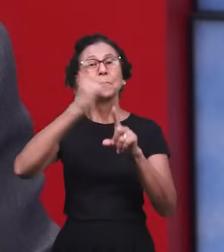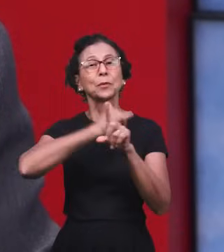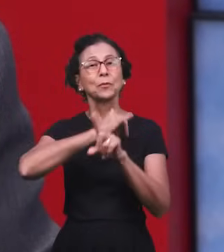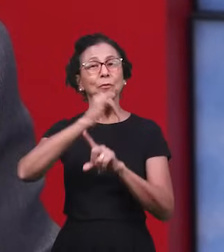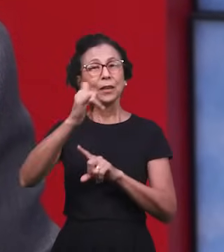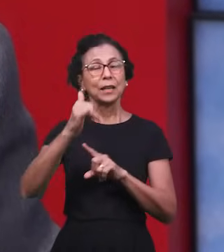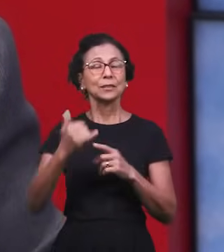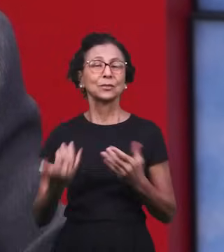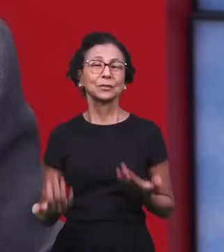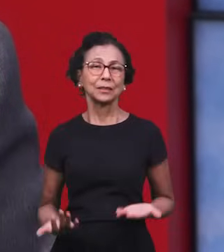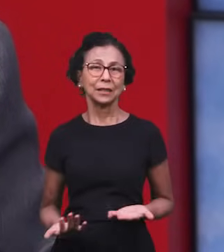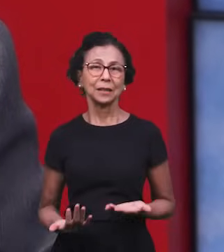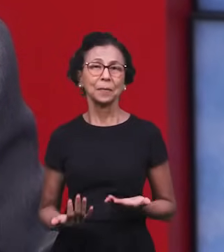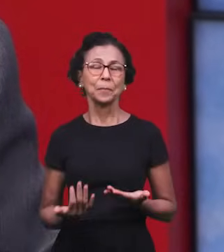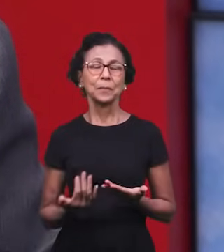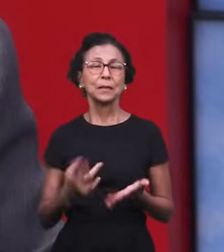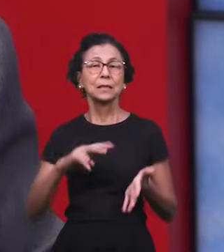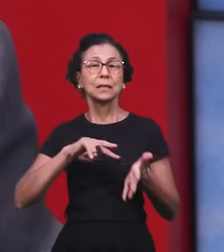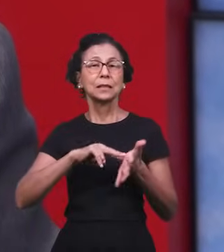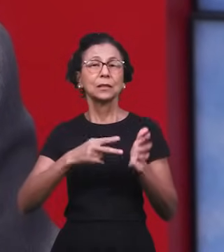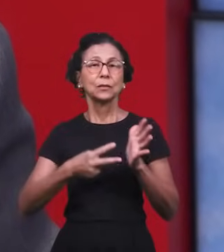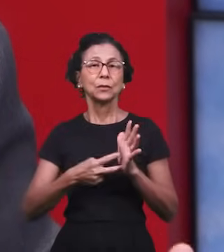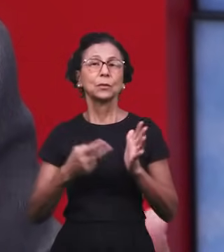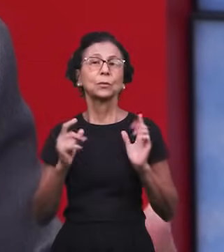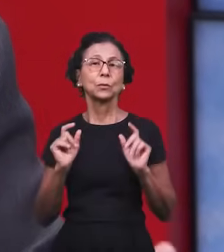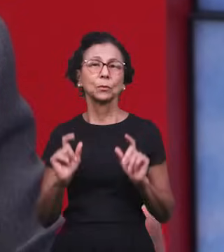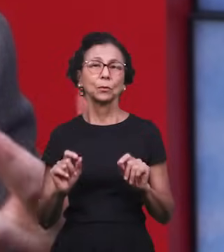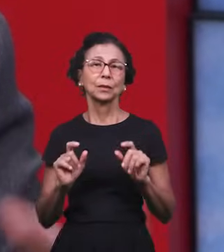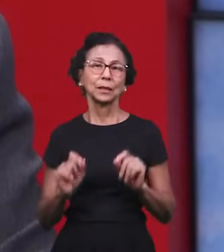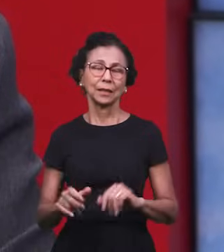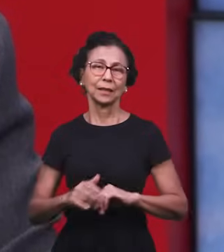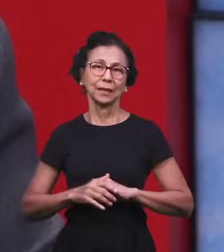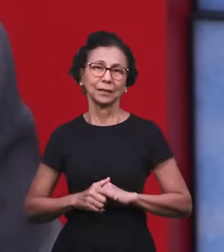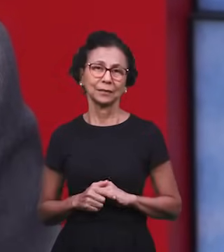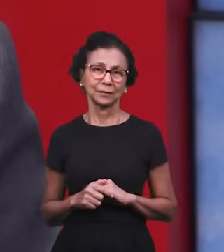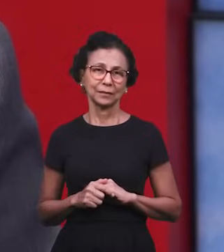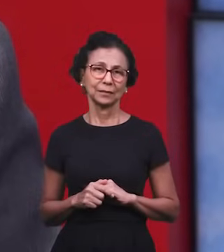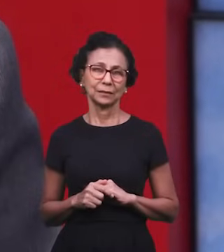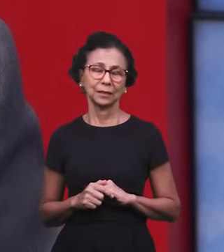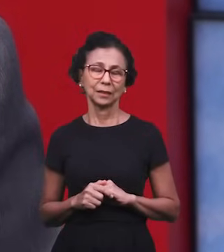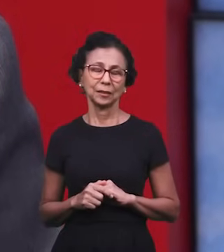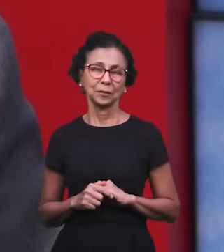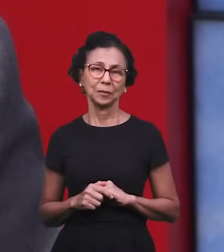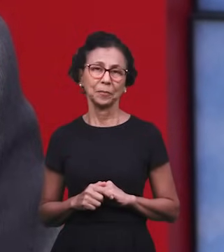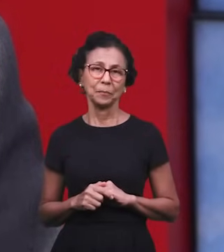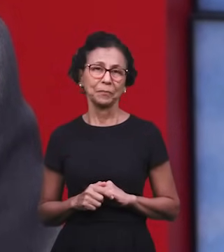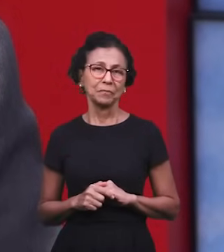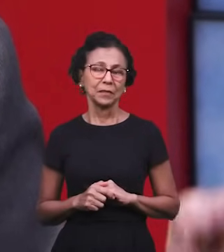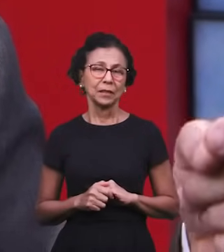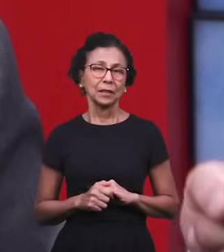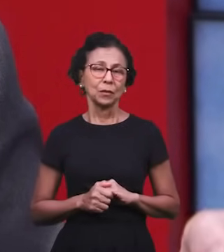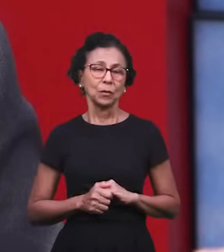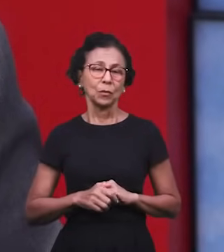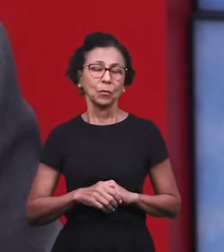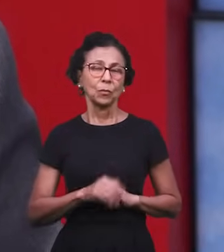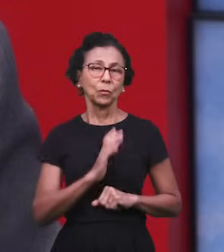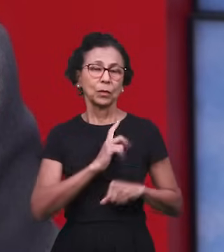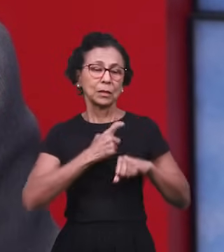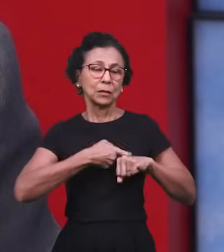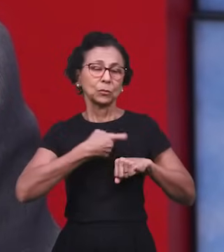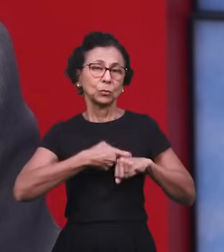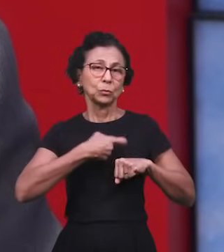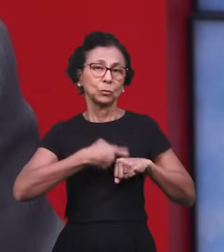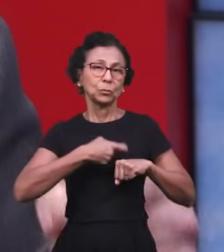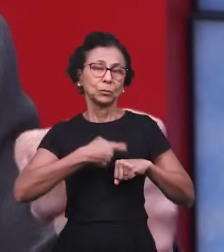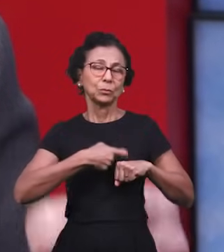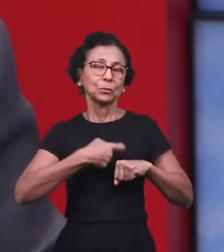Jesus nascer. Mas ele nasceu. E ele quer nascer na nossa vida, porque da mesma forma que ele